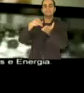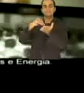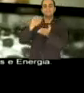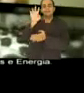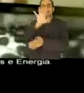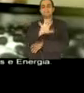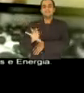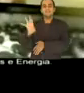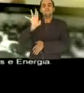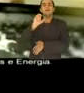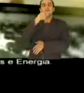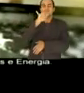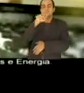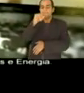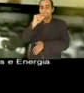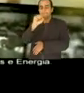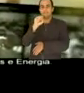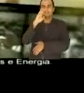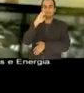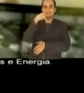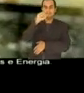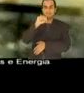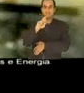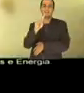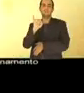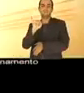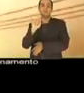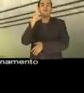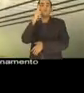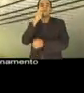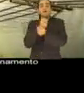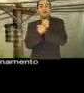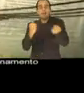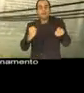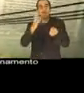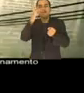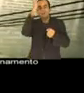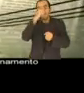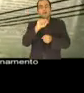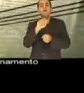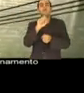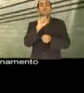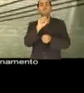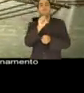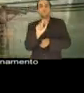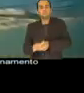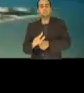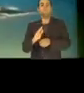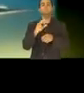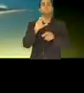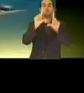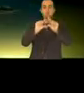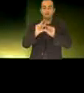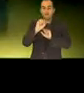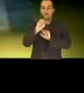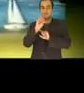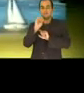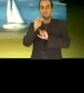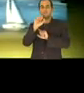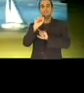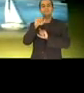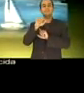vezes secretária estadual de Minas e Energia. Ela livrou o Rio Grande do Sul do racionamento, ajudou o